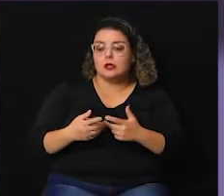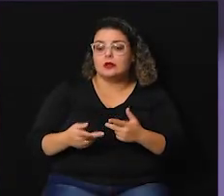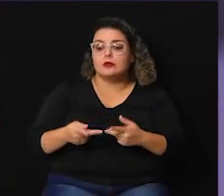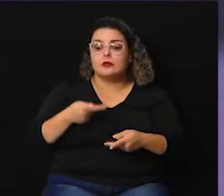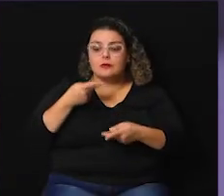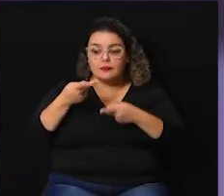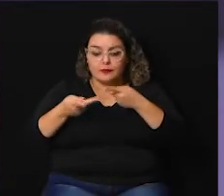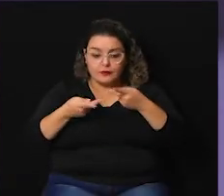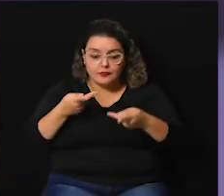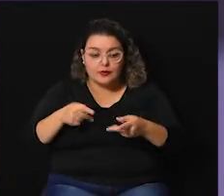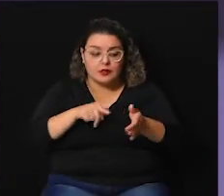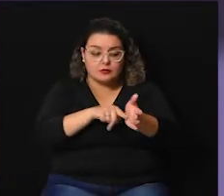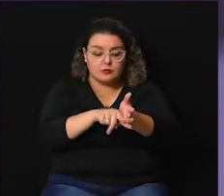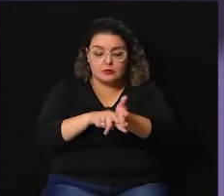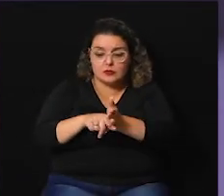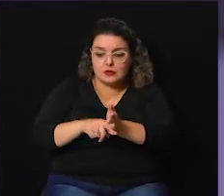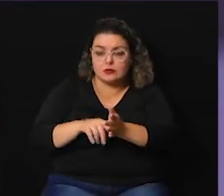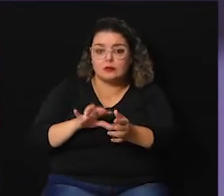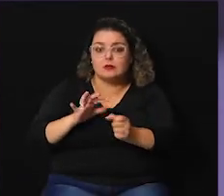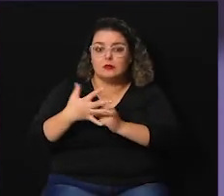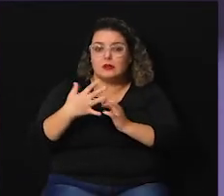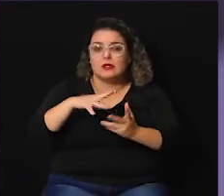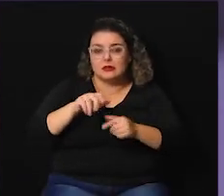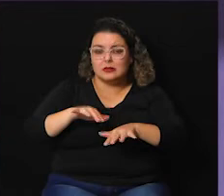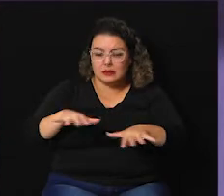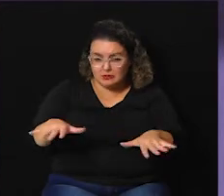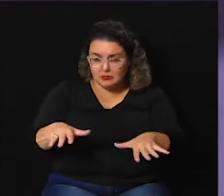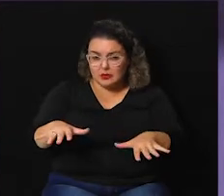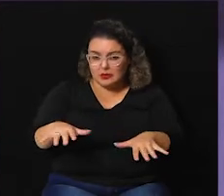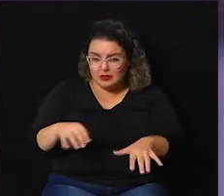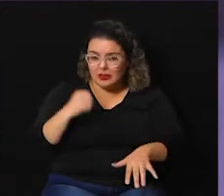depoimentos e pesquisas, pandemia agravou tudo?